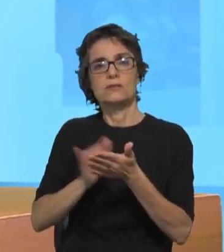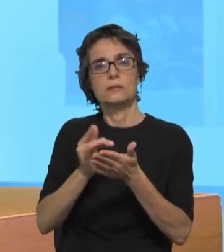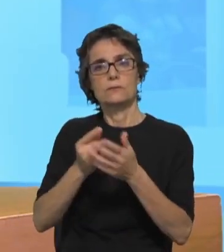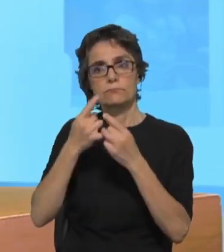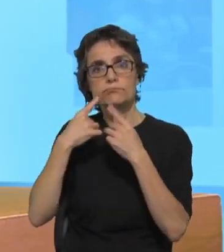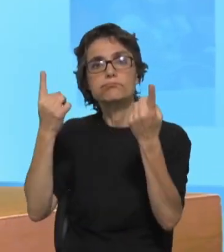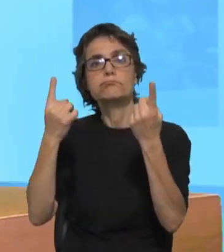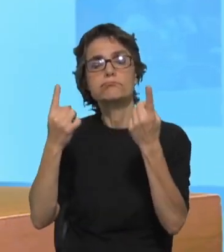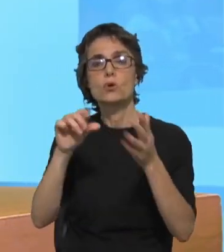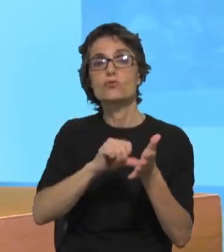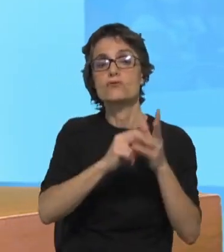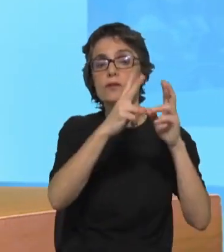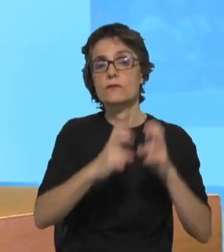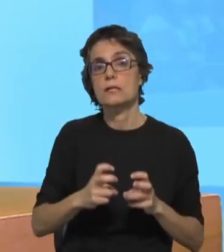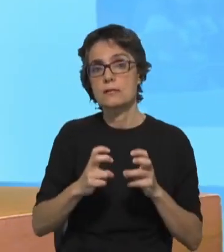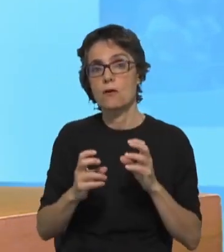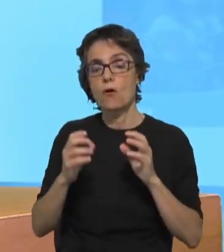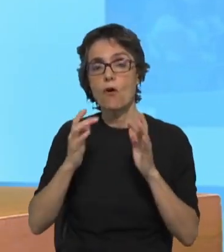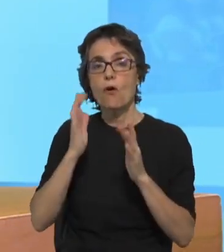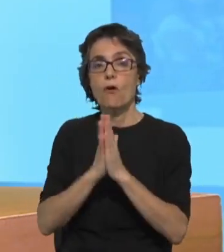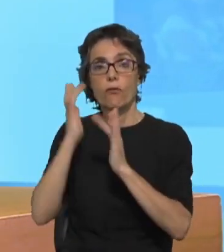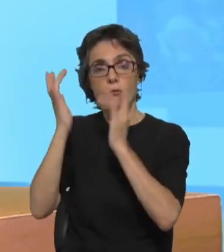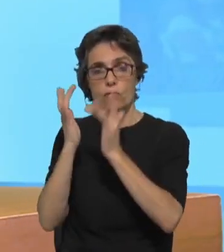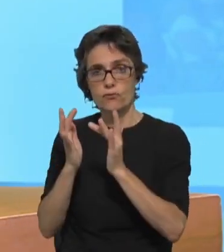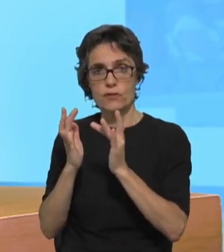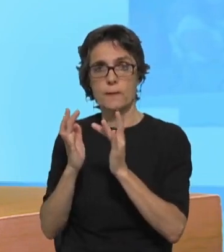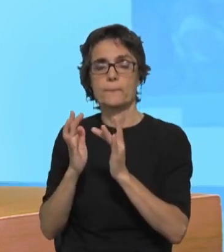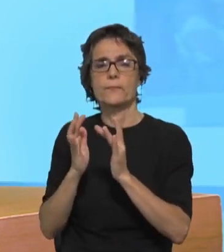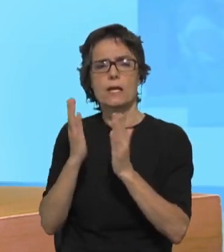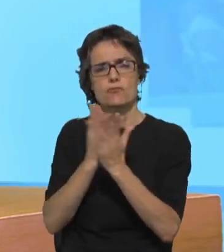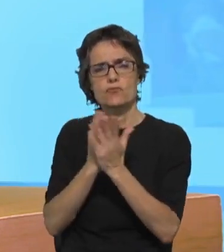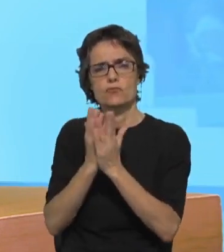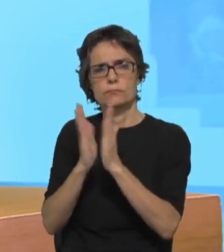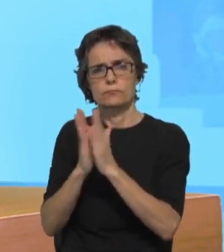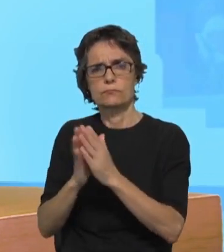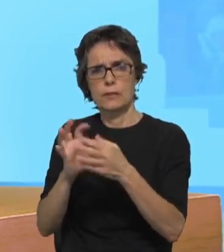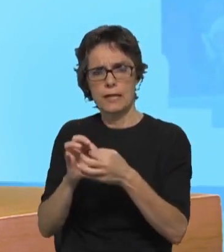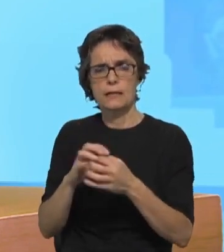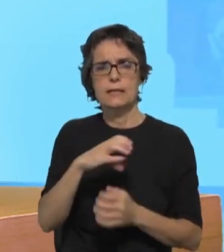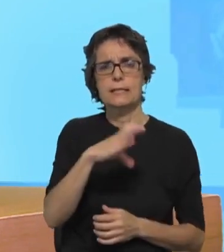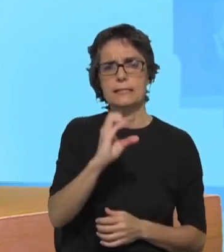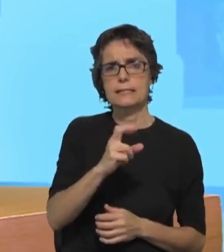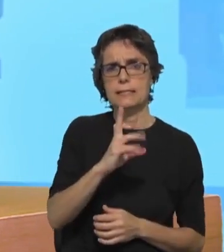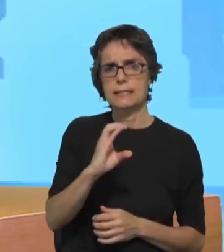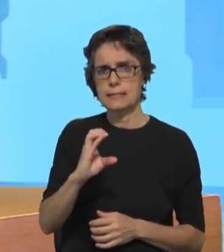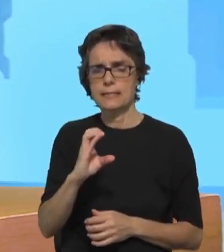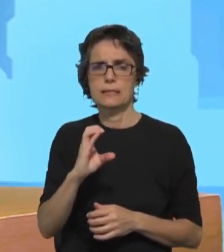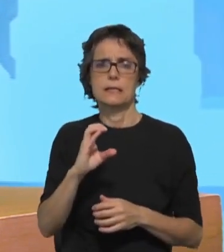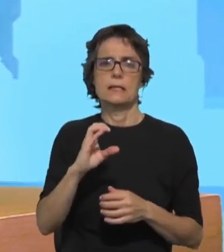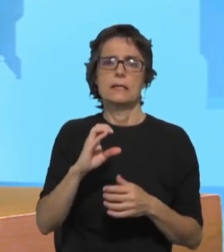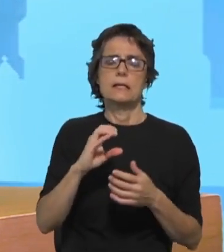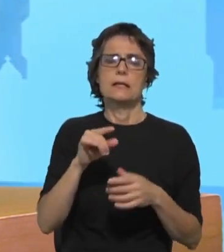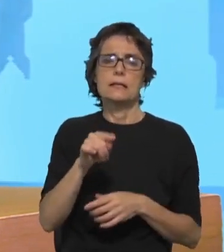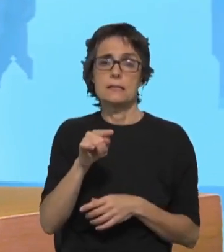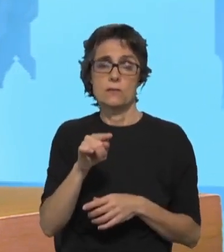de Investigação em Teologia e Estudos de Religião da Faculdade de Teologia e o CRC, o Centro de Reflexão Cristã, enfim, uma importante